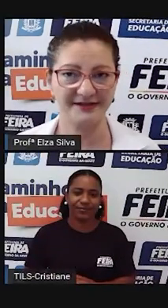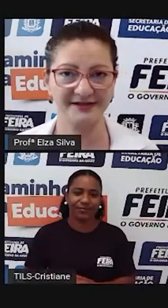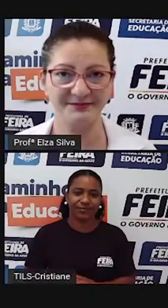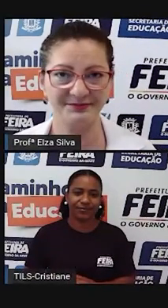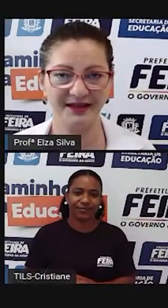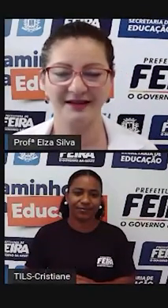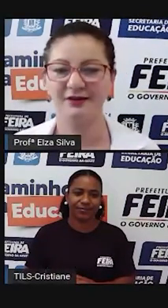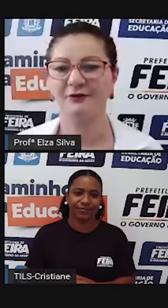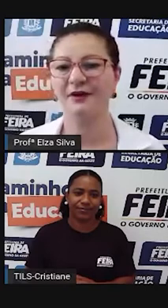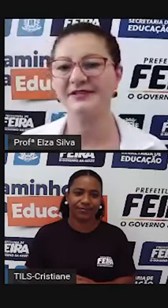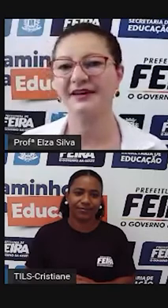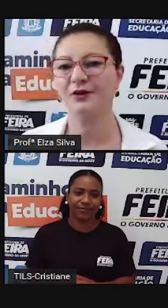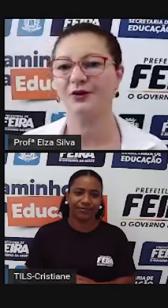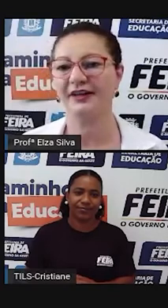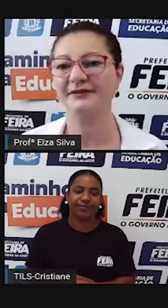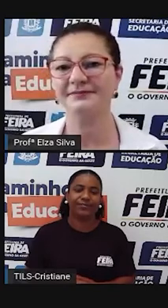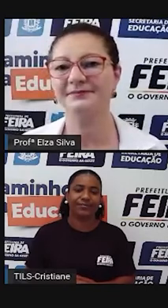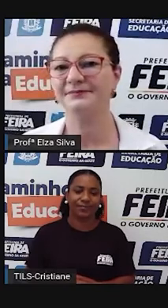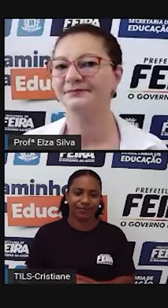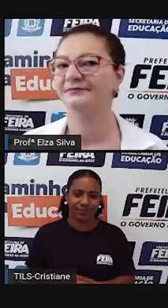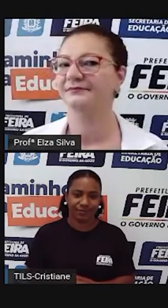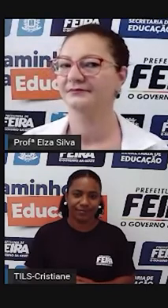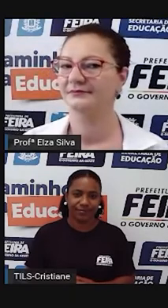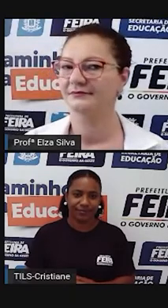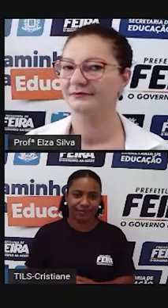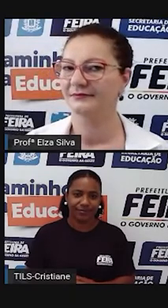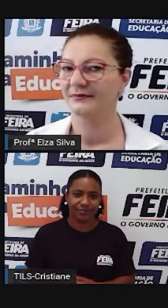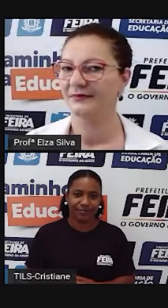Let's practice. Então, vamos agora